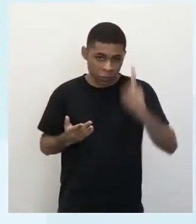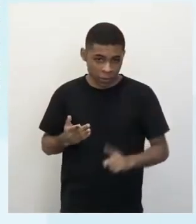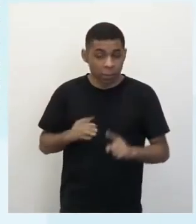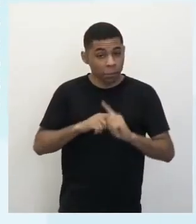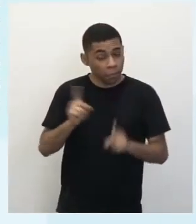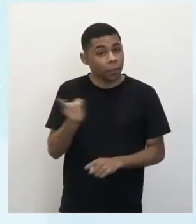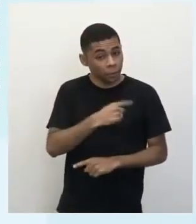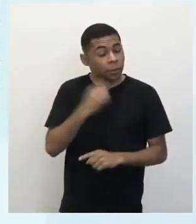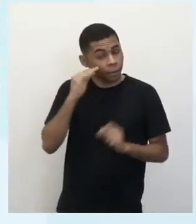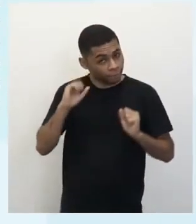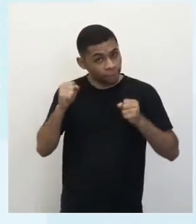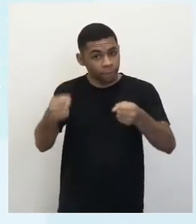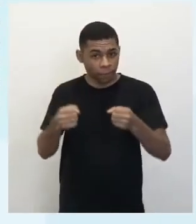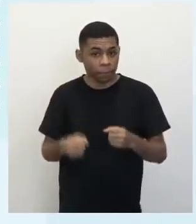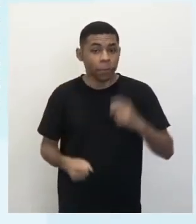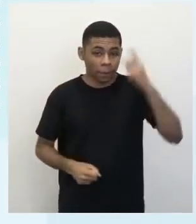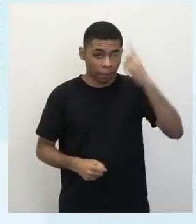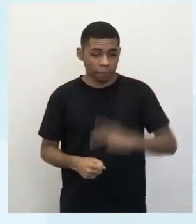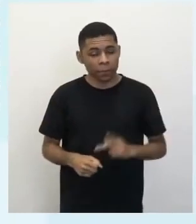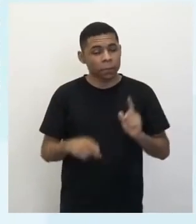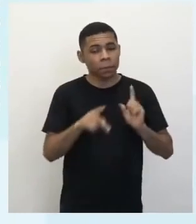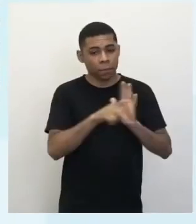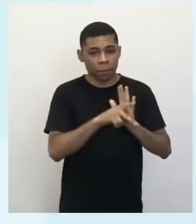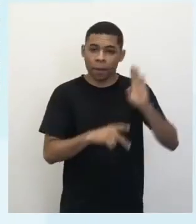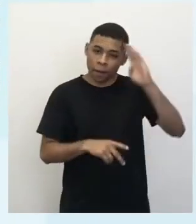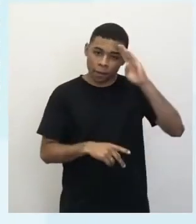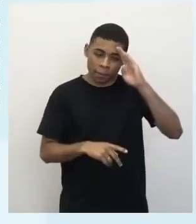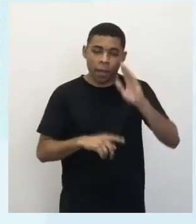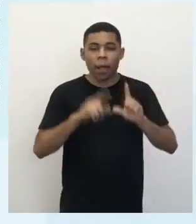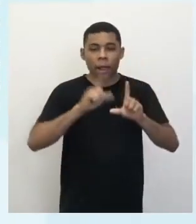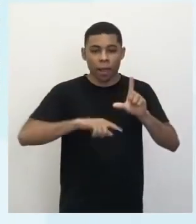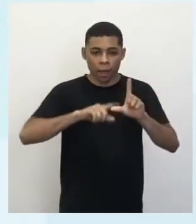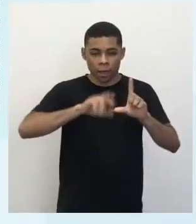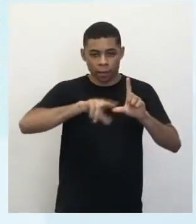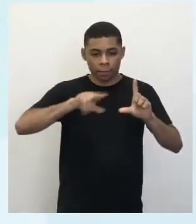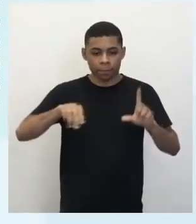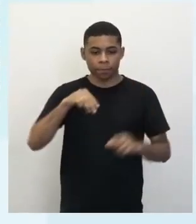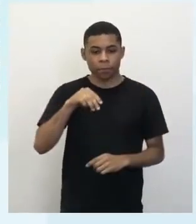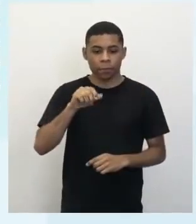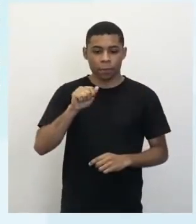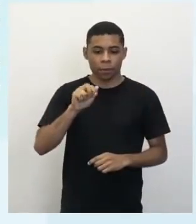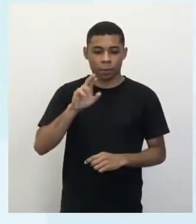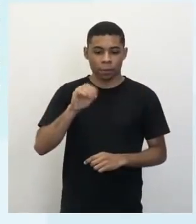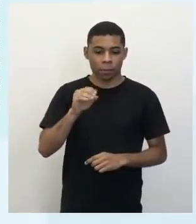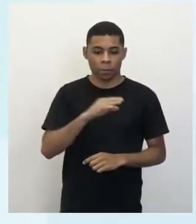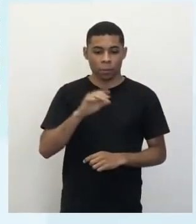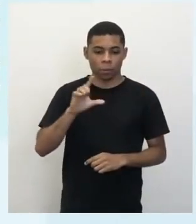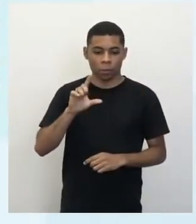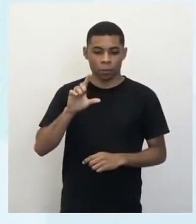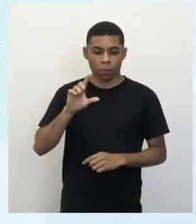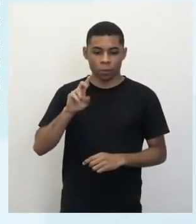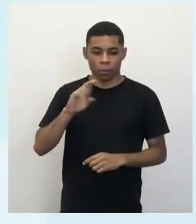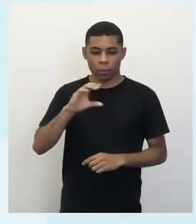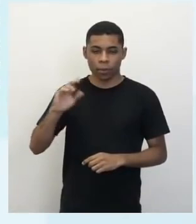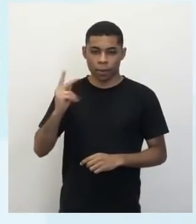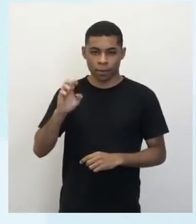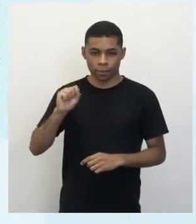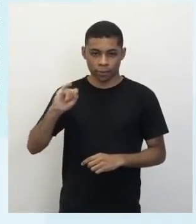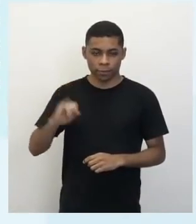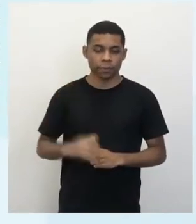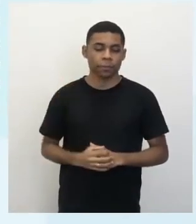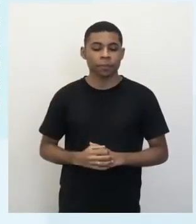caprichar, afirmou o presidente da Academia Brasileira de Letras, Marco Lucchesi. Então, nós temos um